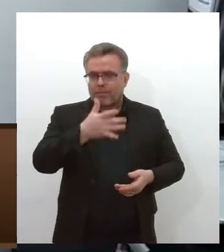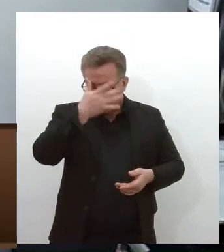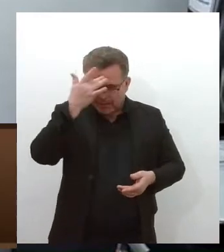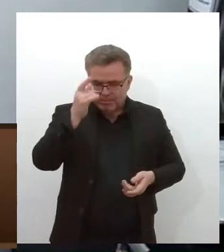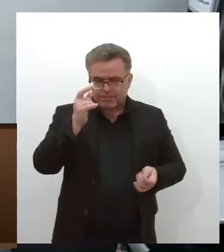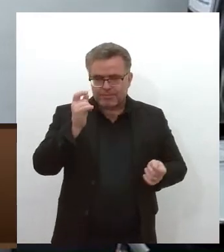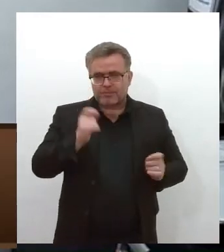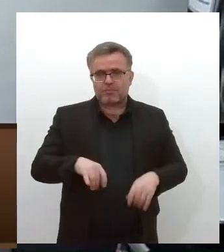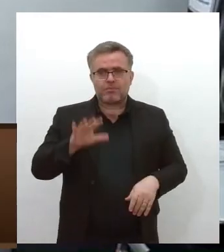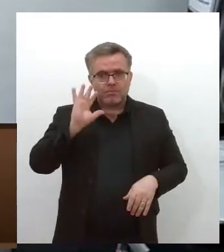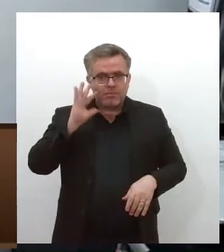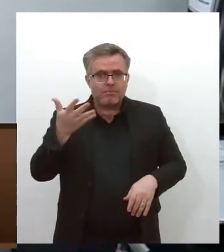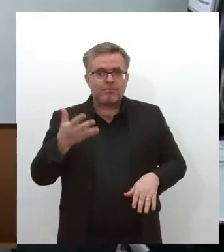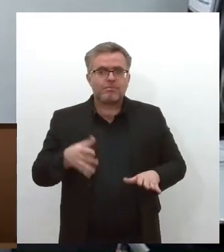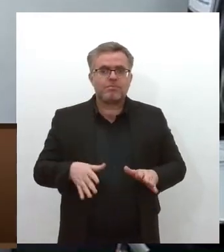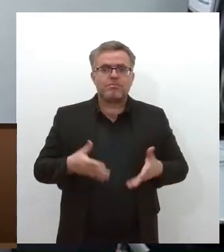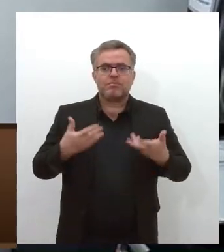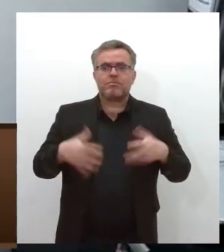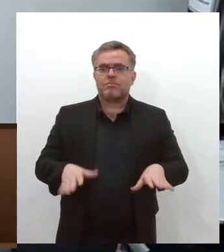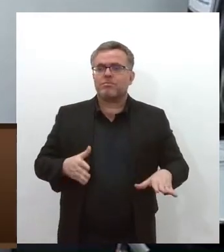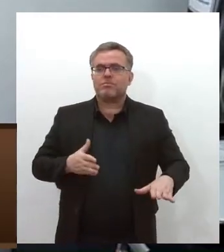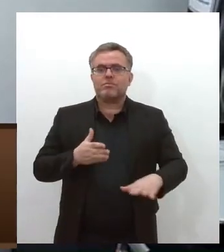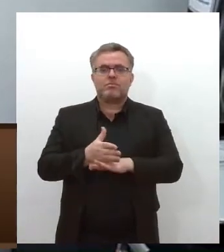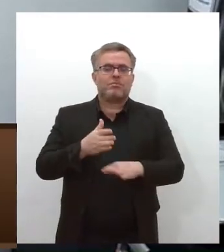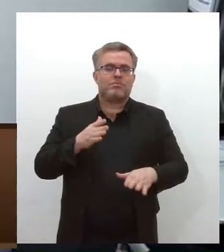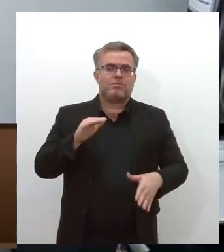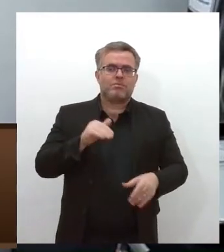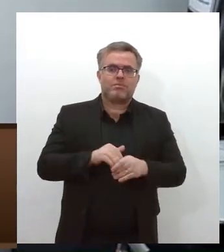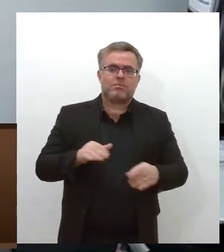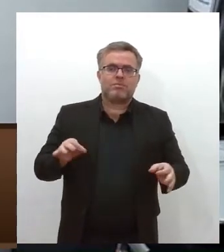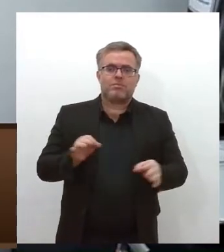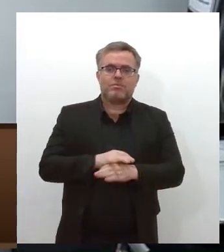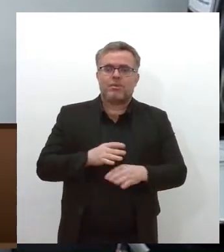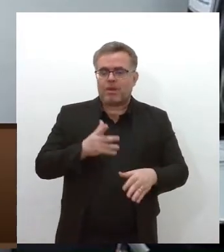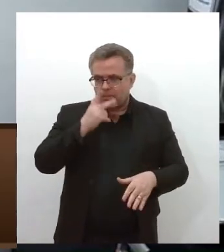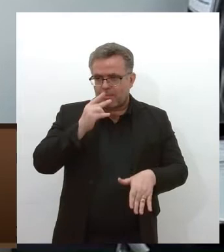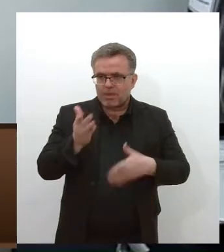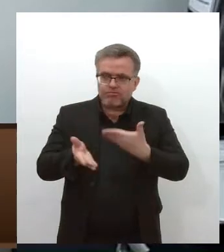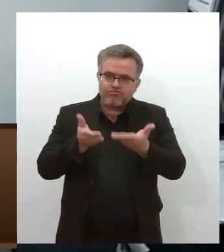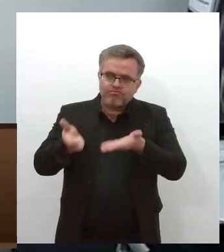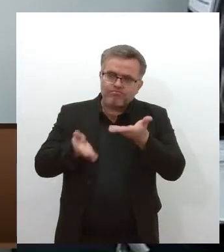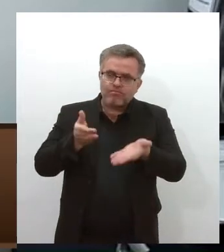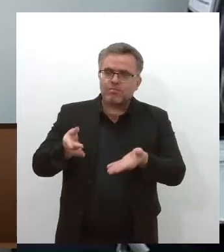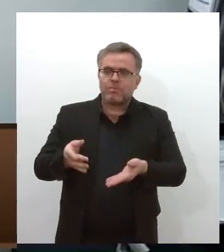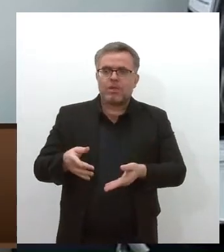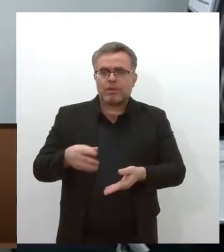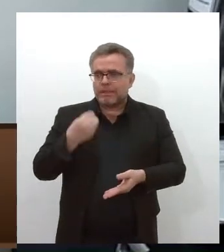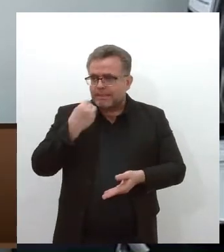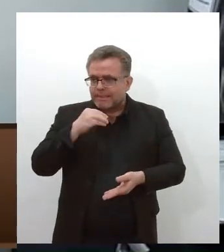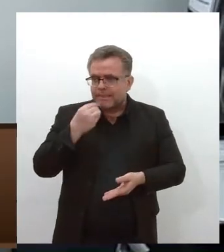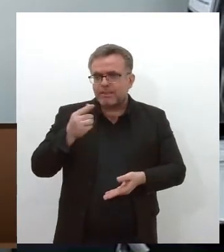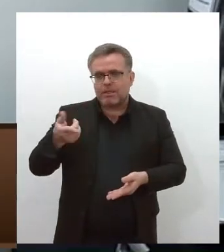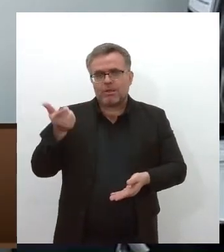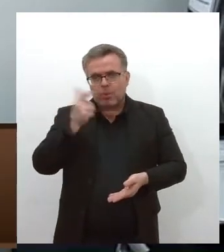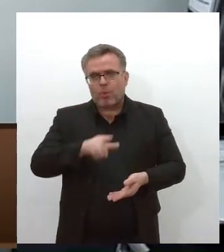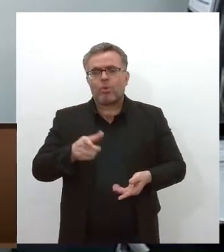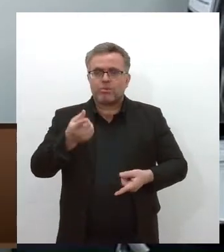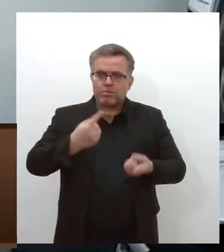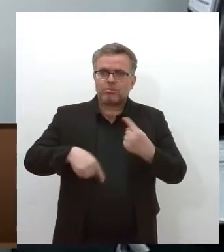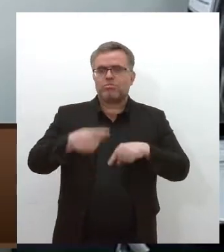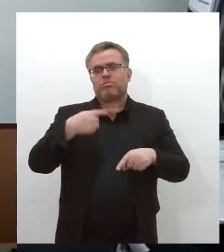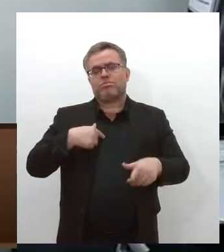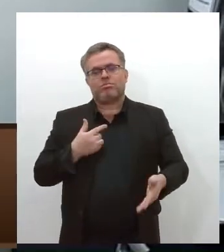não ir votar, ela tem que ser convencida a votar. Então, para este público específico, o debate ele